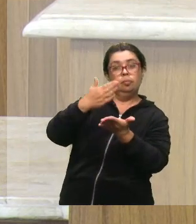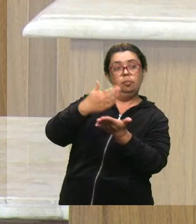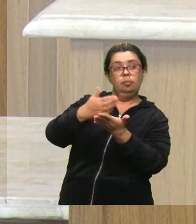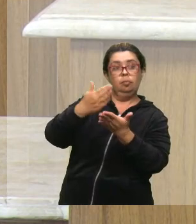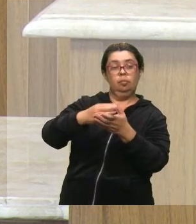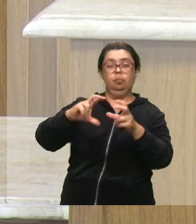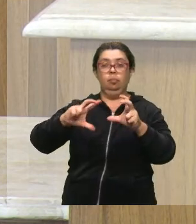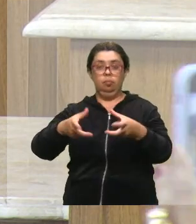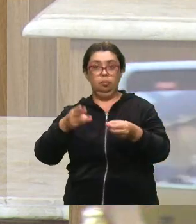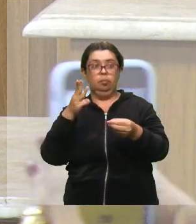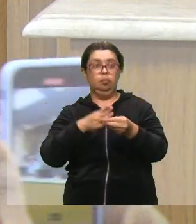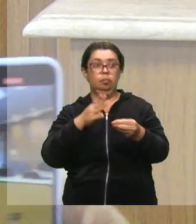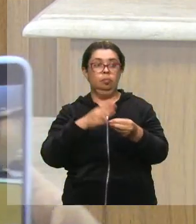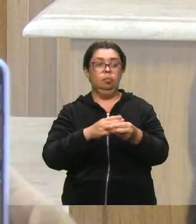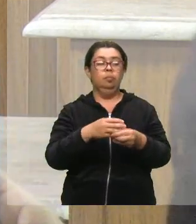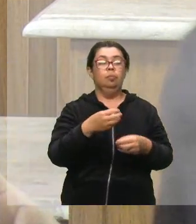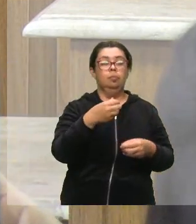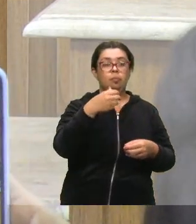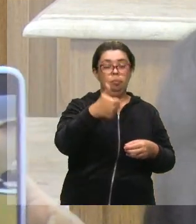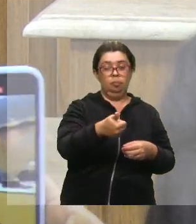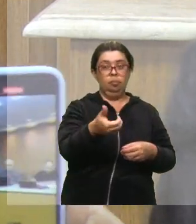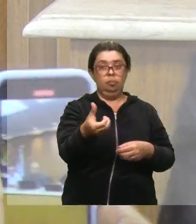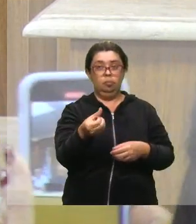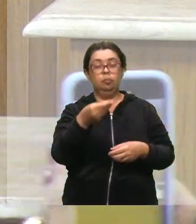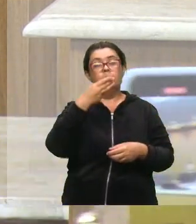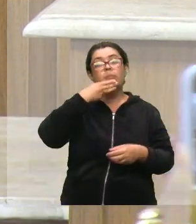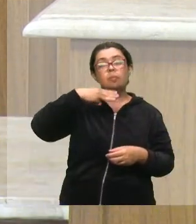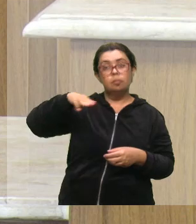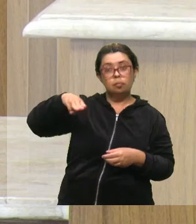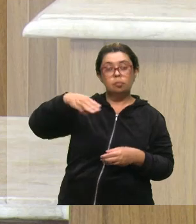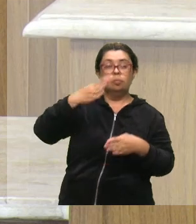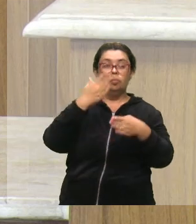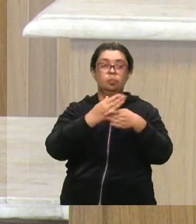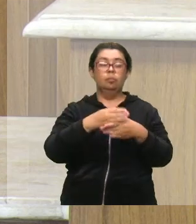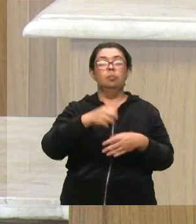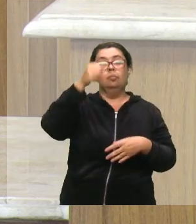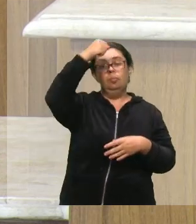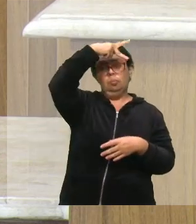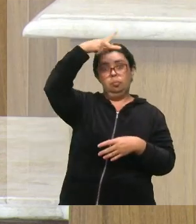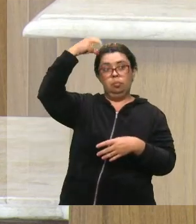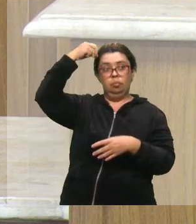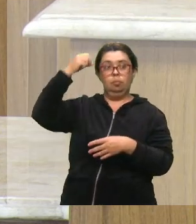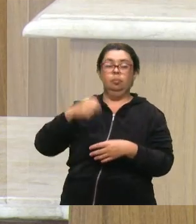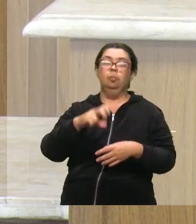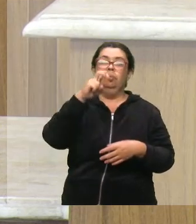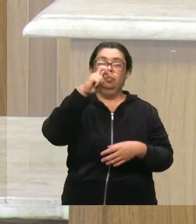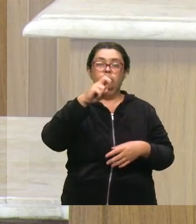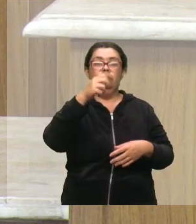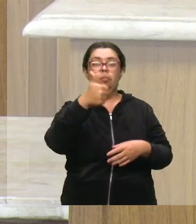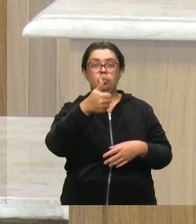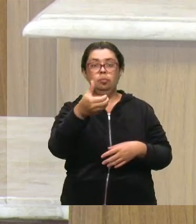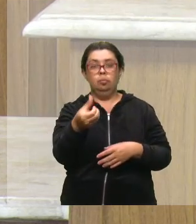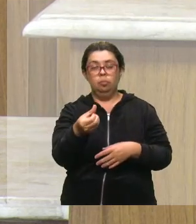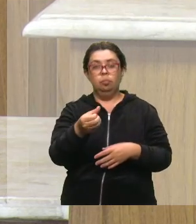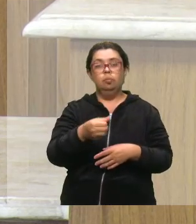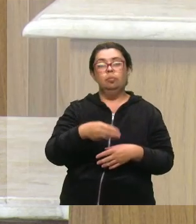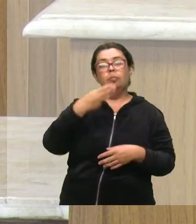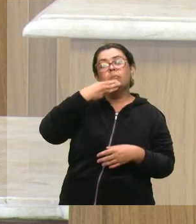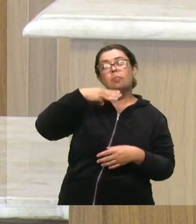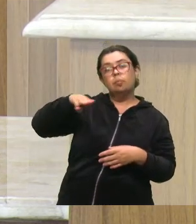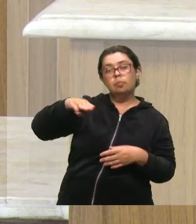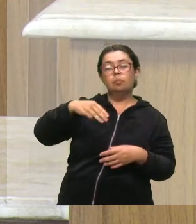Câmara Municipal, com R$ 16,5 milhões, Prefeitura, R$ 516 milhões,